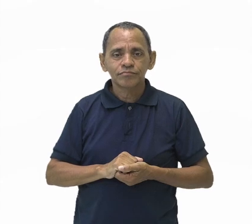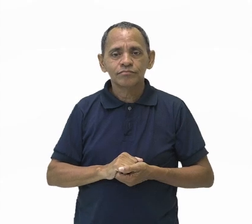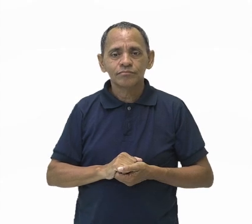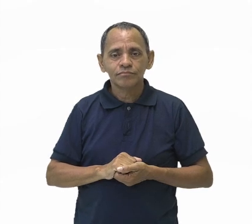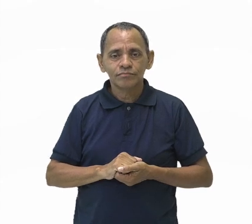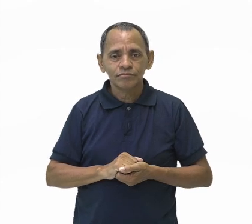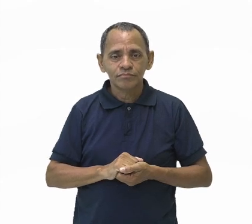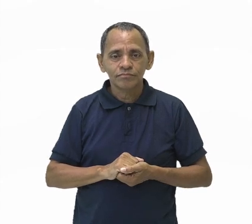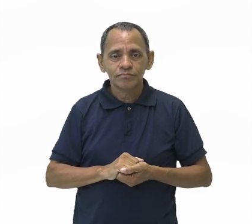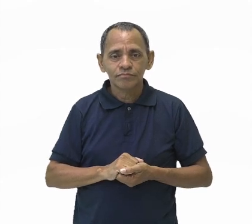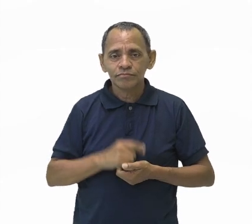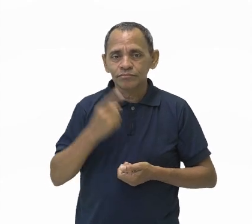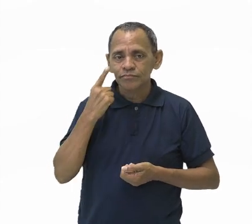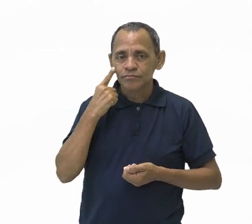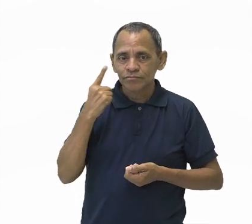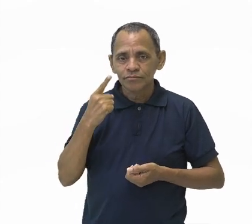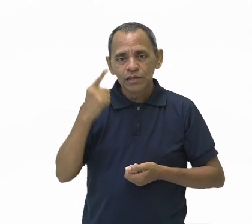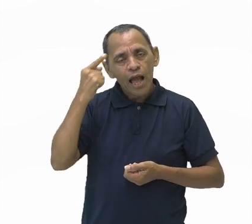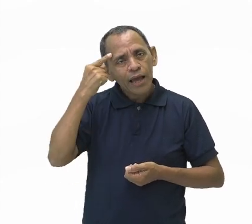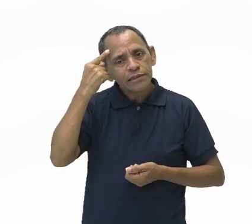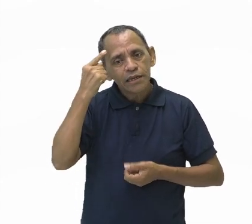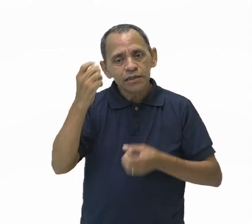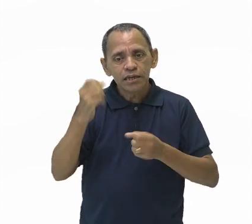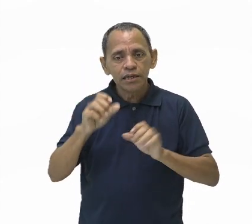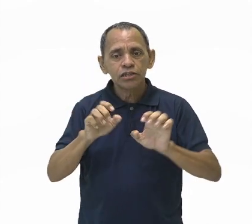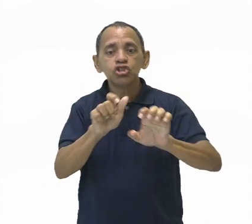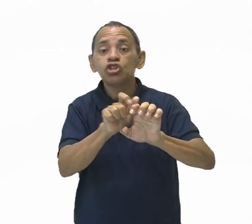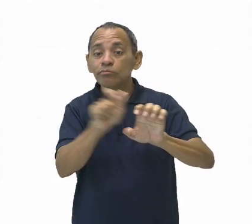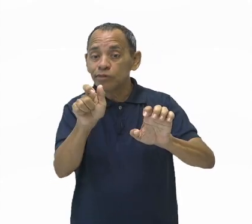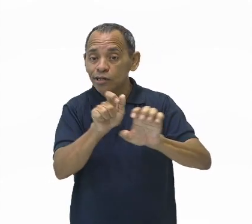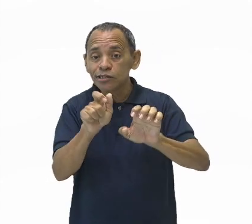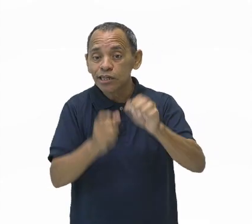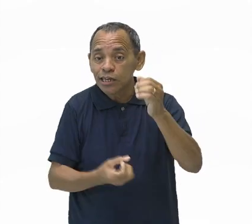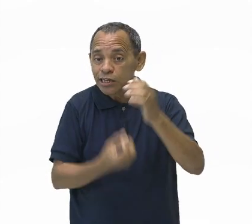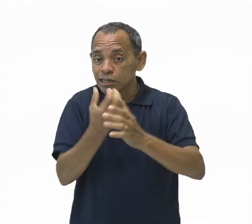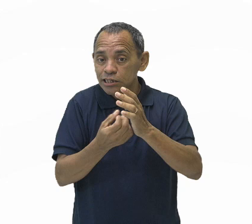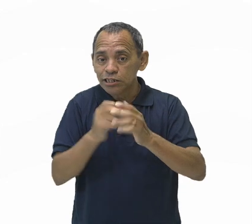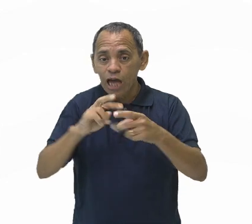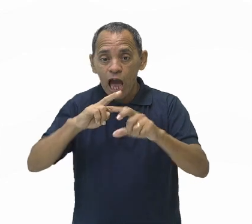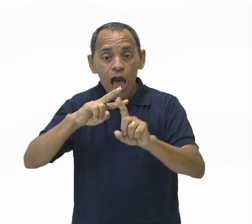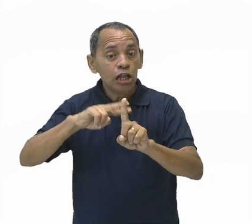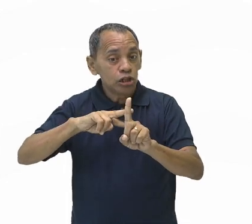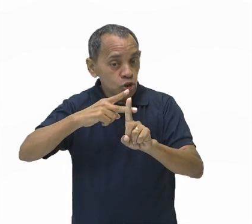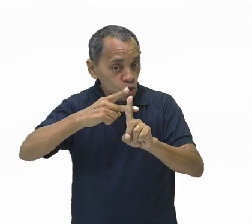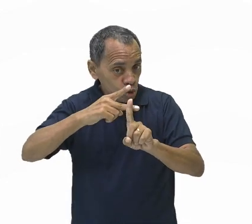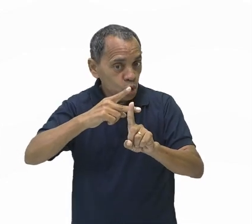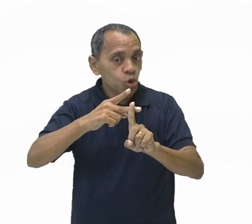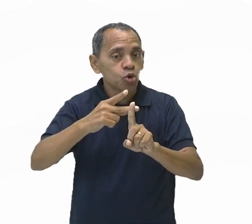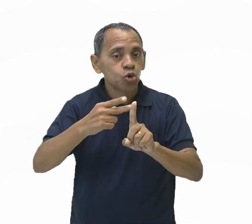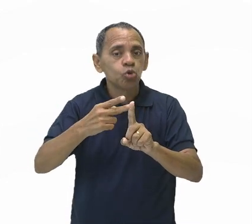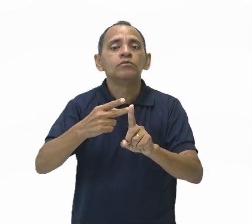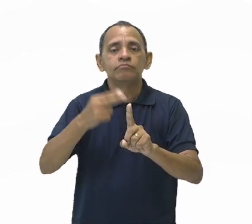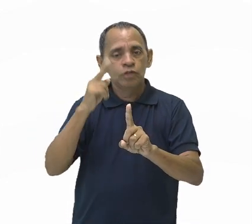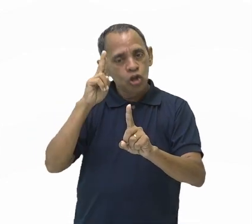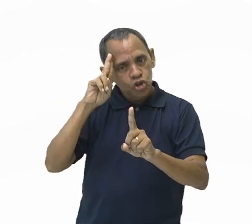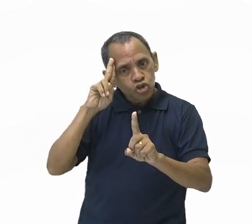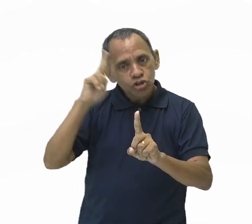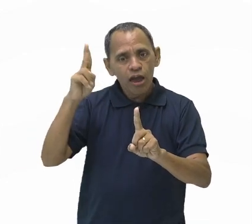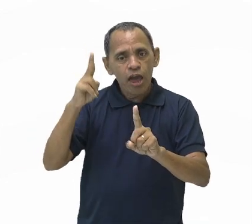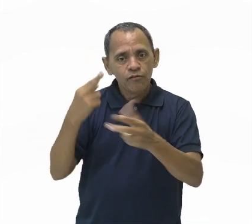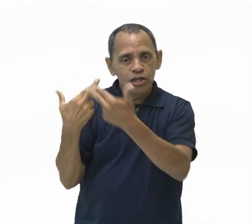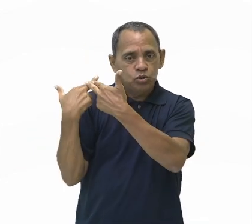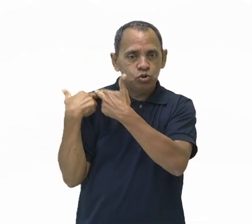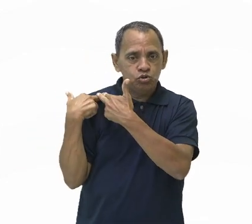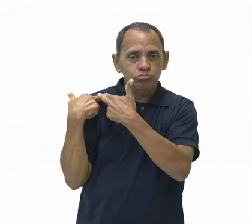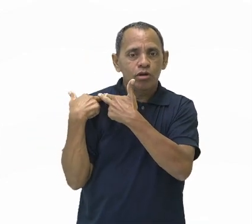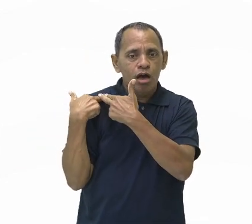gente, a ideia, né, de empreender, de gerar lucro a partir do trabalho, de ser dono do próprio negócio, é uma ideia que está